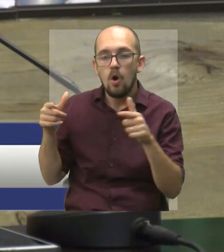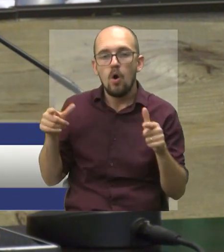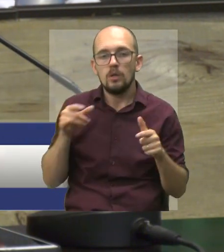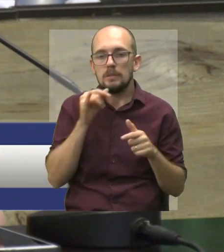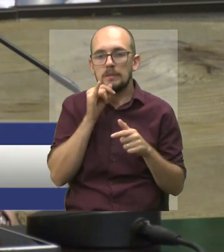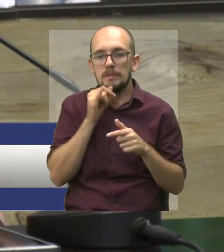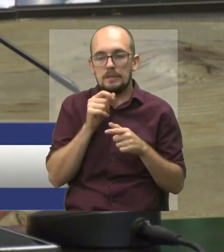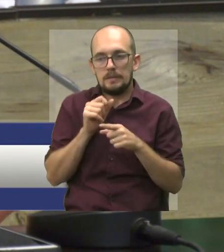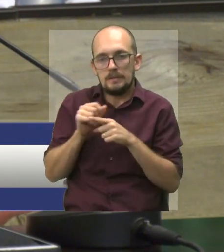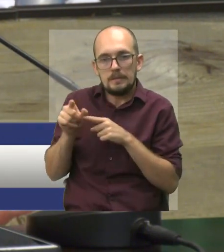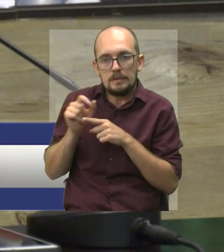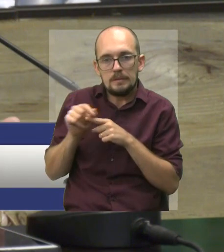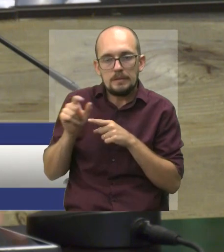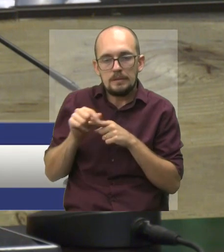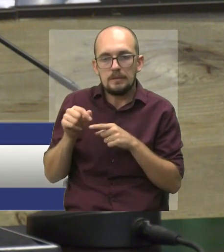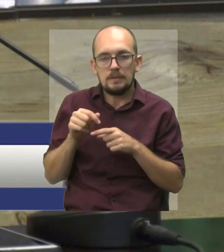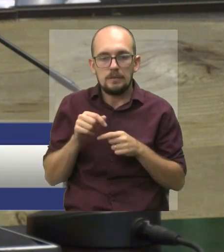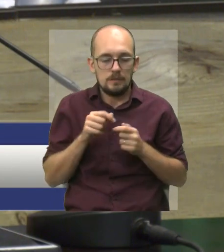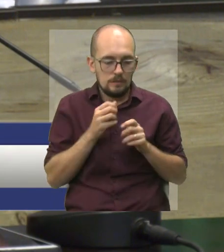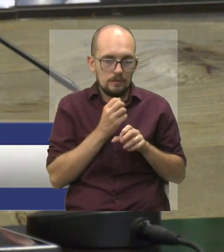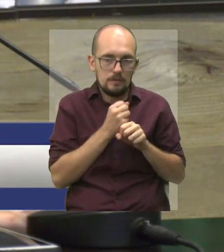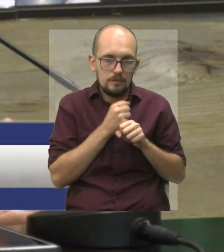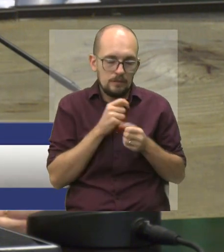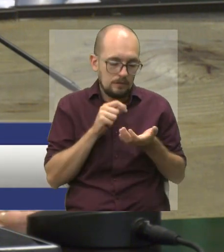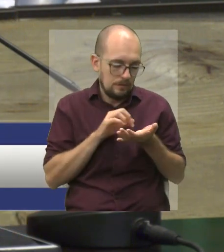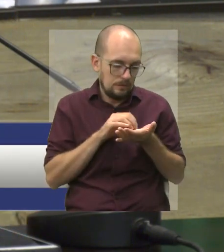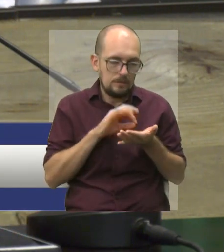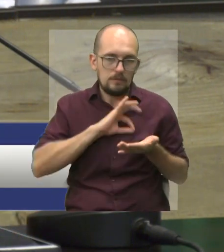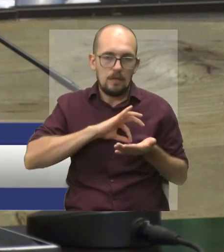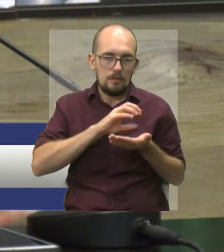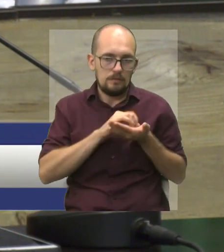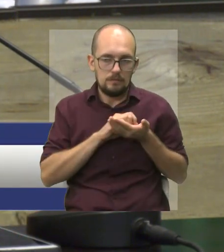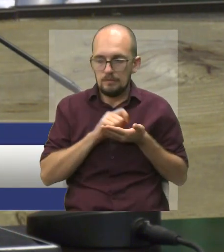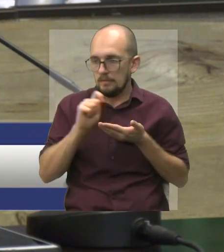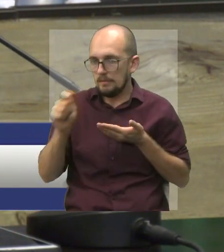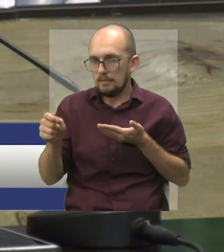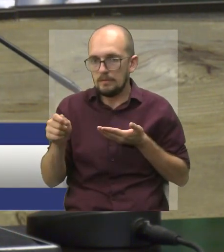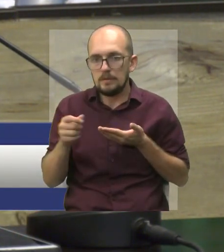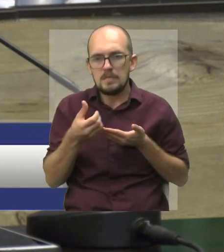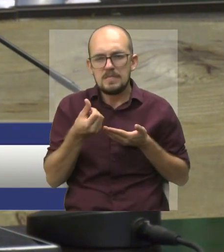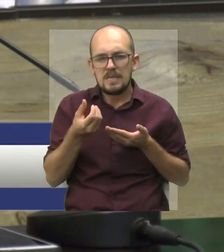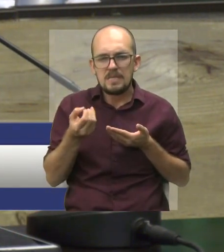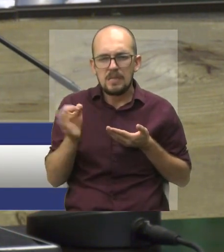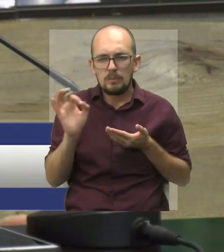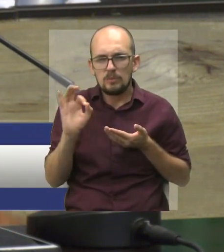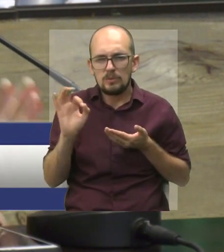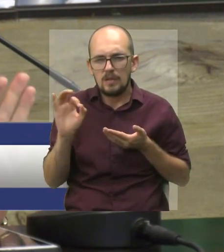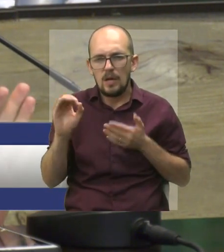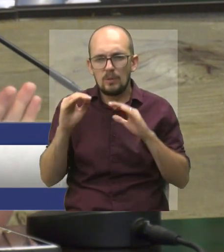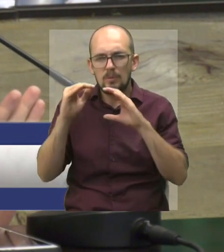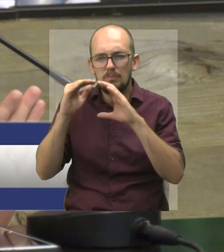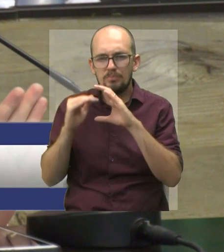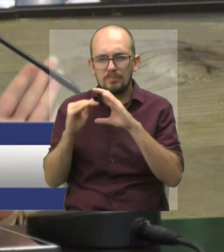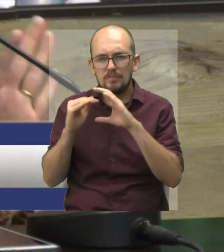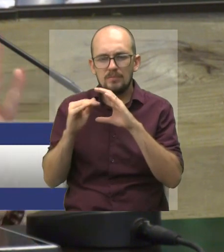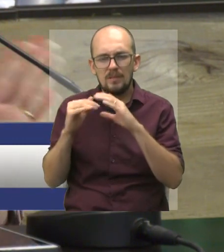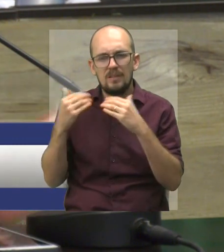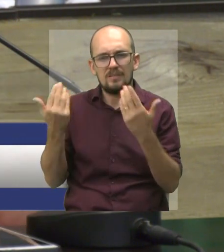lápis o quanto tenho que pagar, pensando que vai começar em 60% de tudo aquilo que eu estou pagando, eu vou pagar sobre